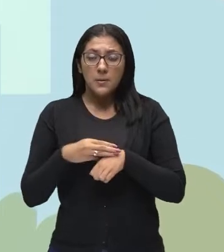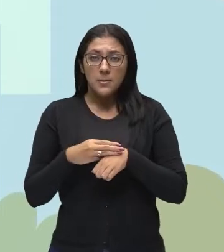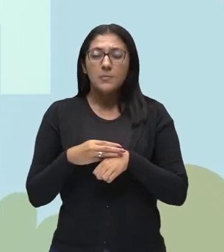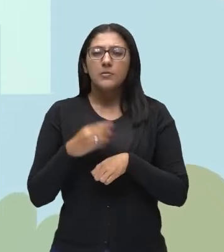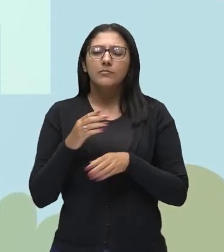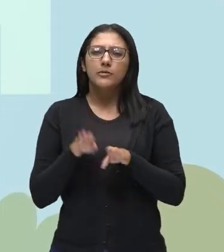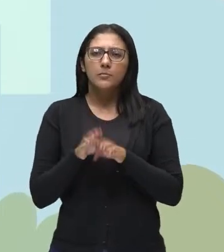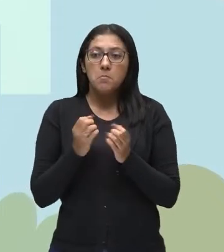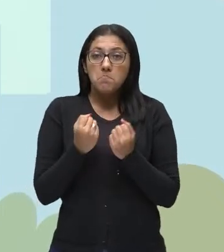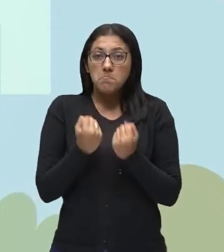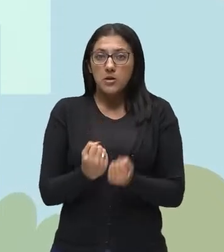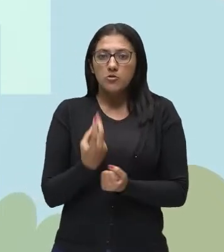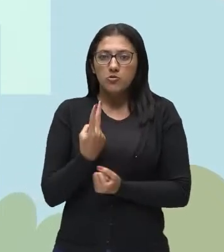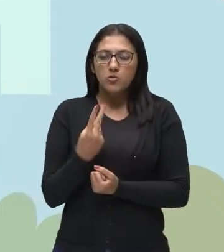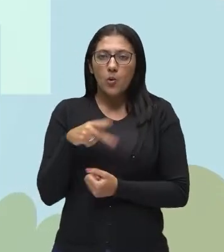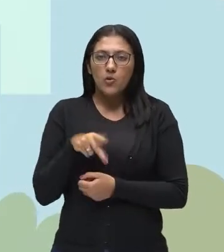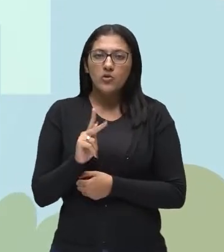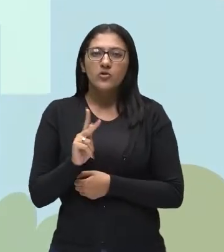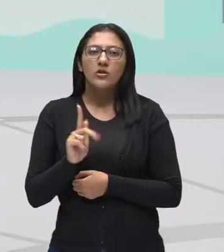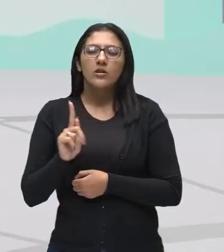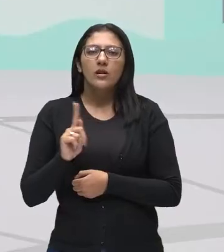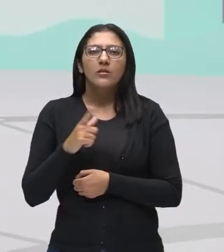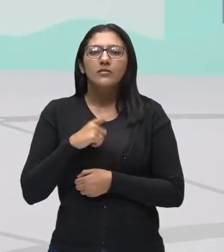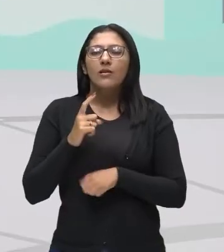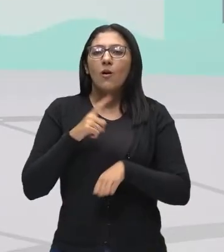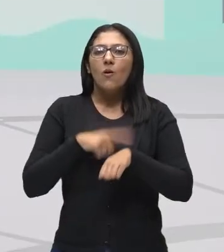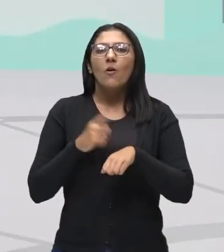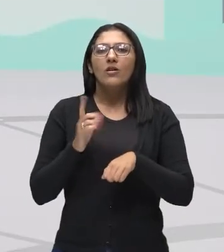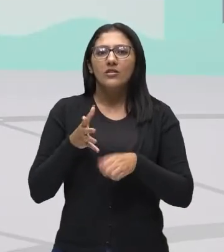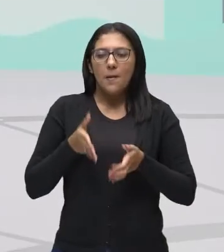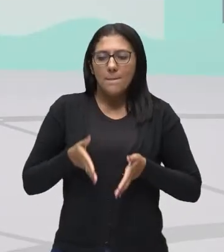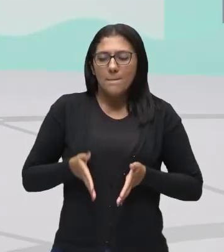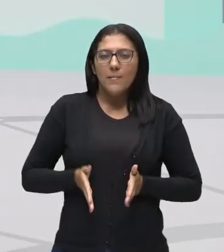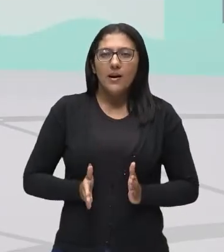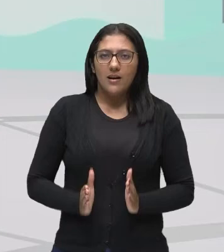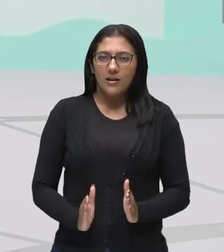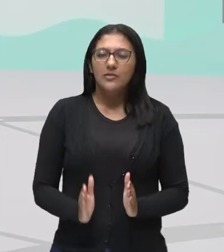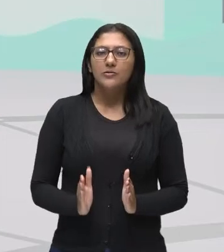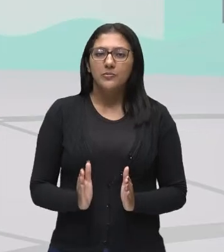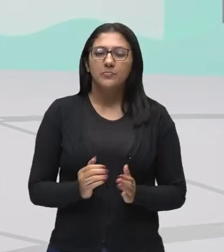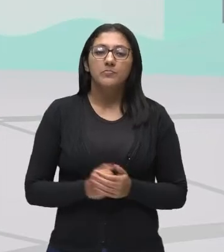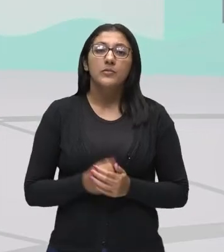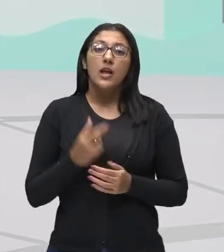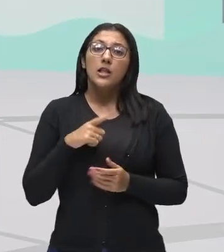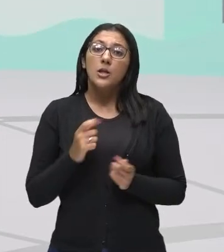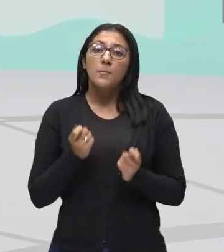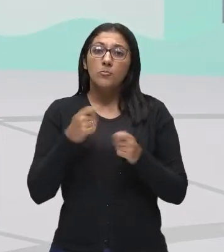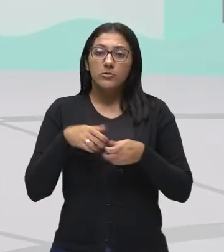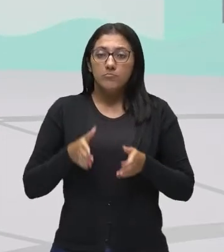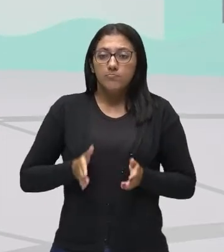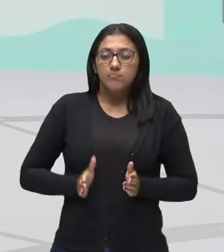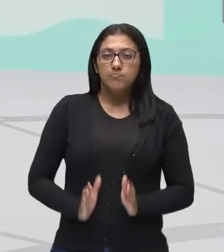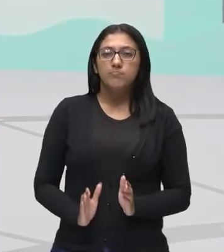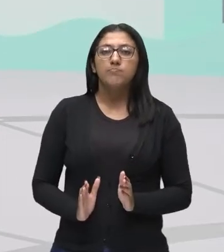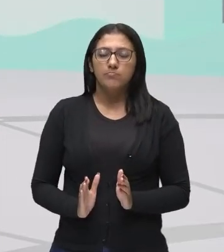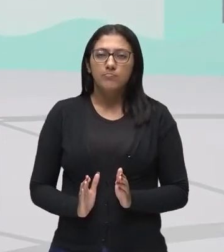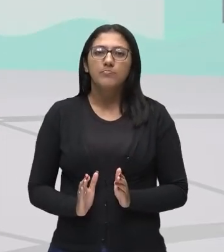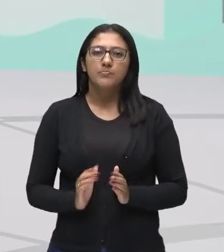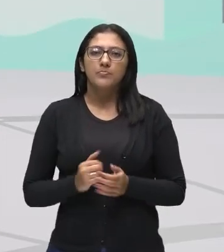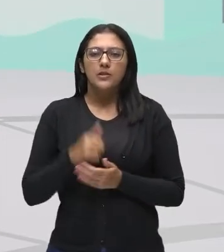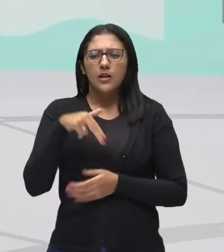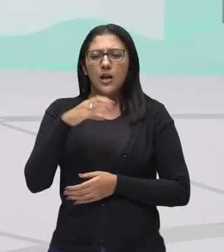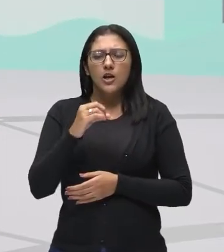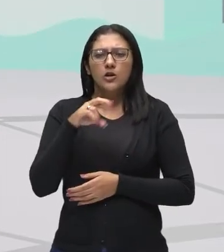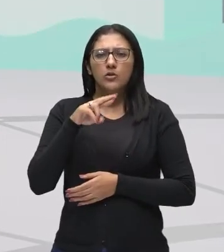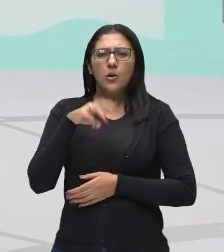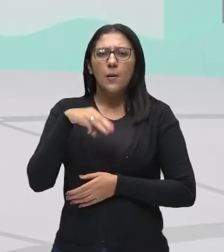kg a 4 kg para acontecer o quê? Para acontecer o parto. O parto ele pode ser normal. Quando ele tem, né, o